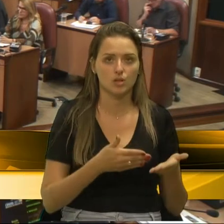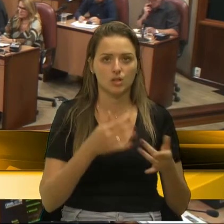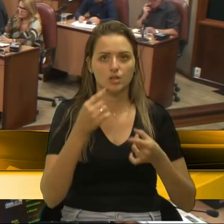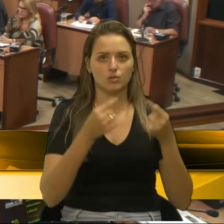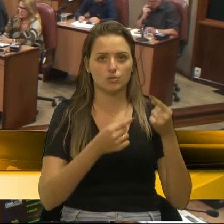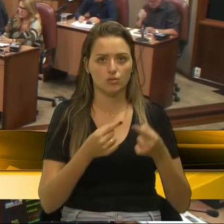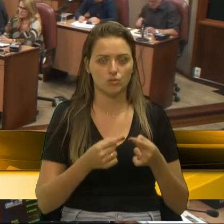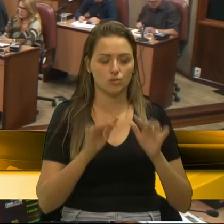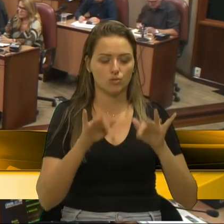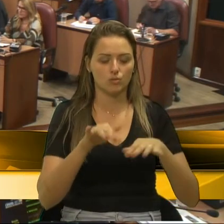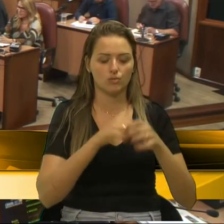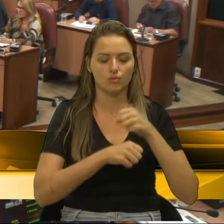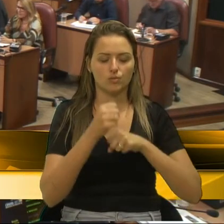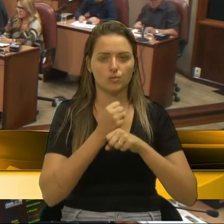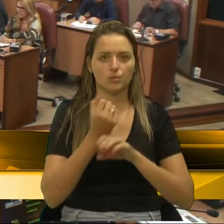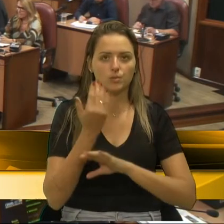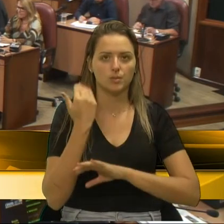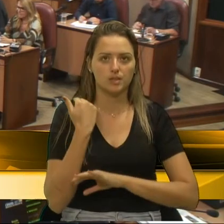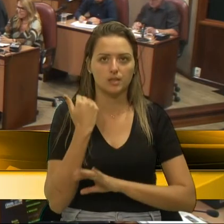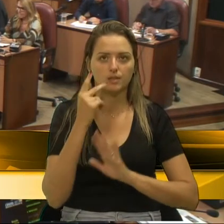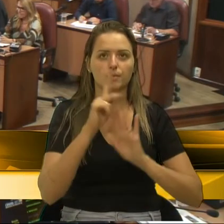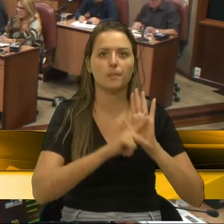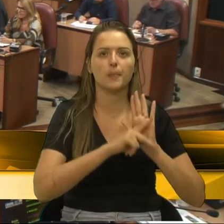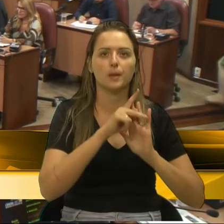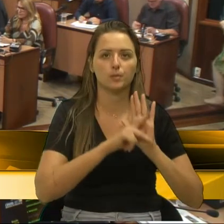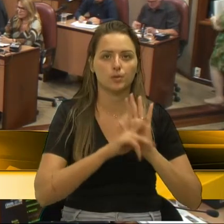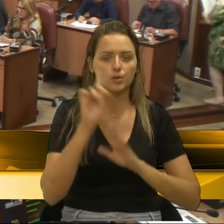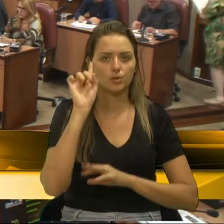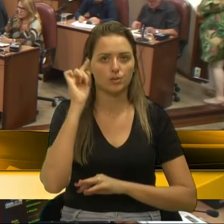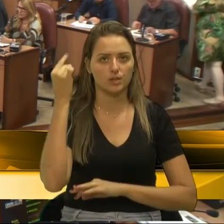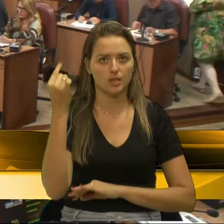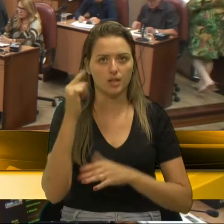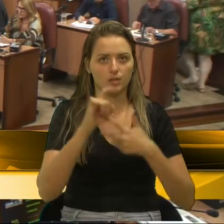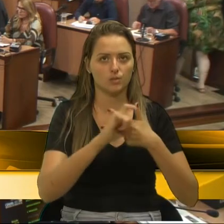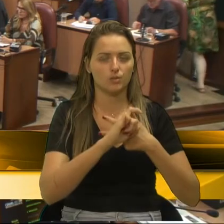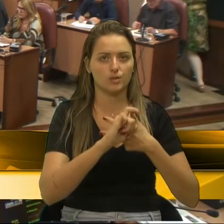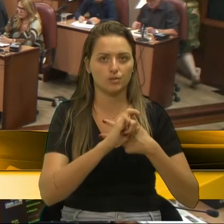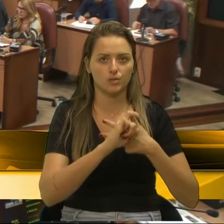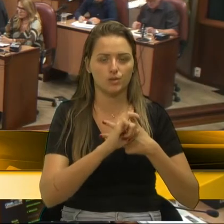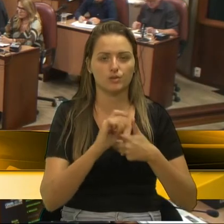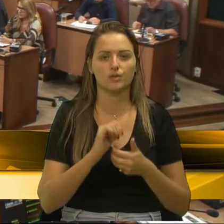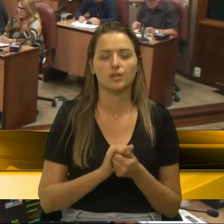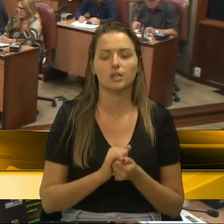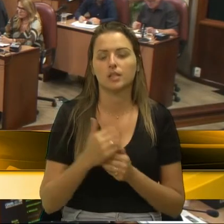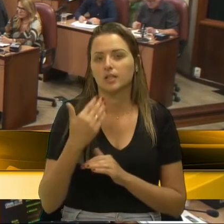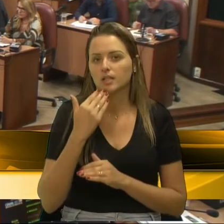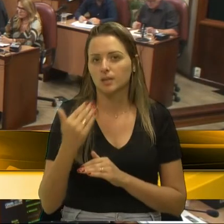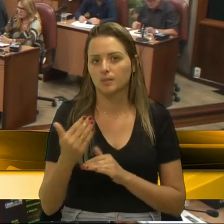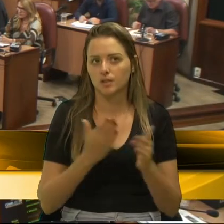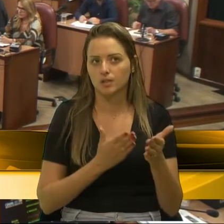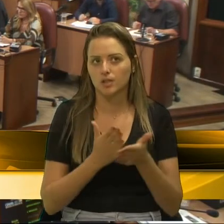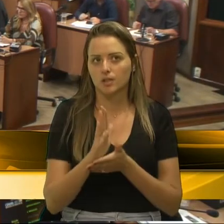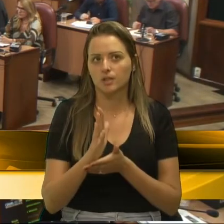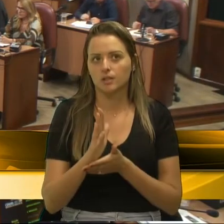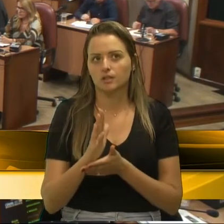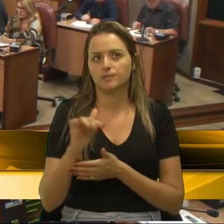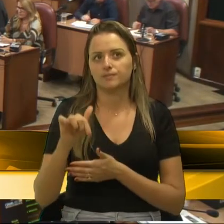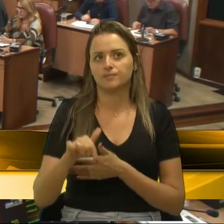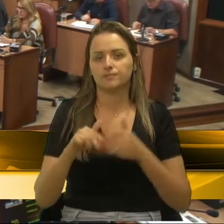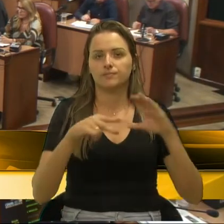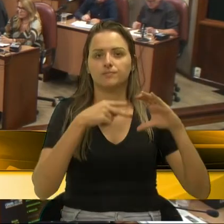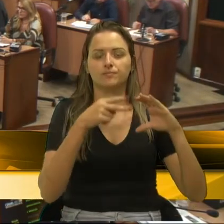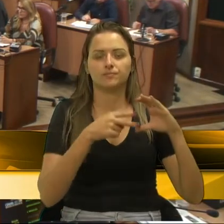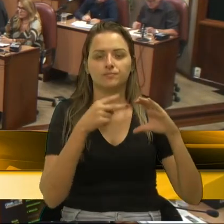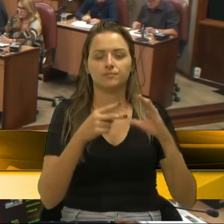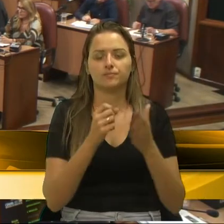no final do ano passado, um projeto de autoria do Executivo Municipal que solicita autorização a este poder